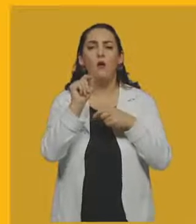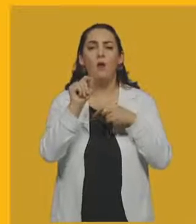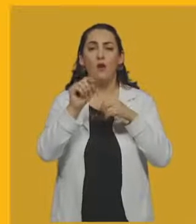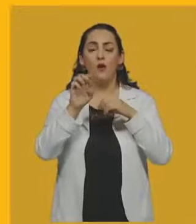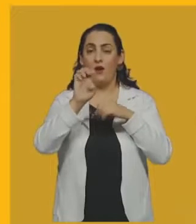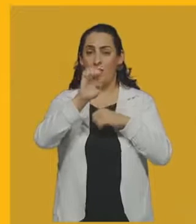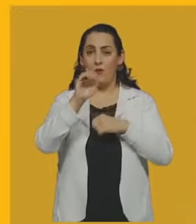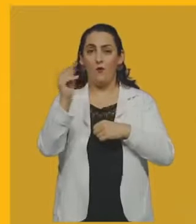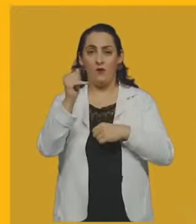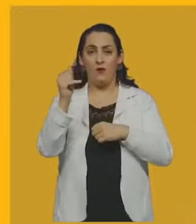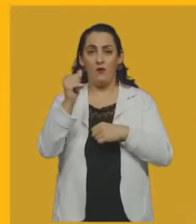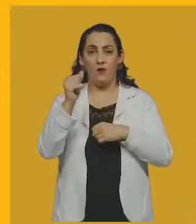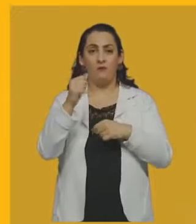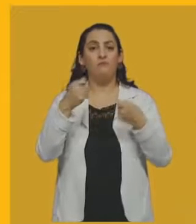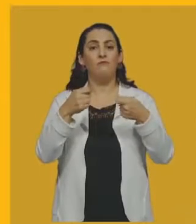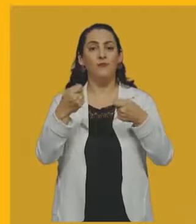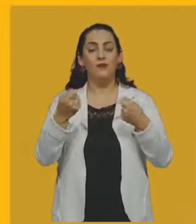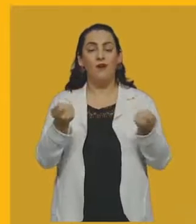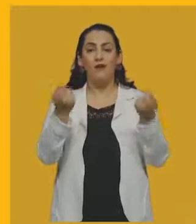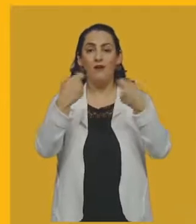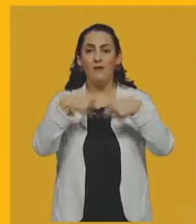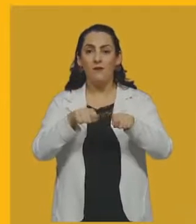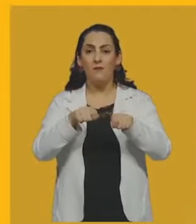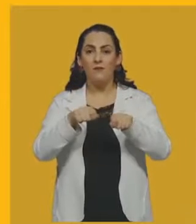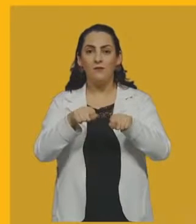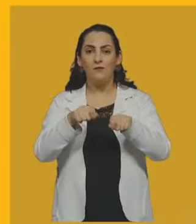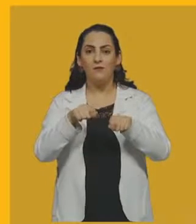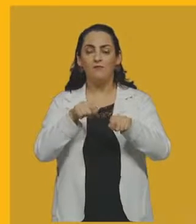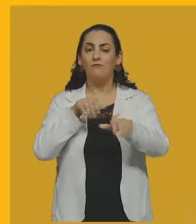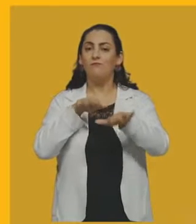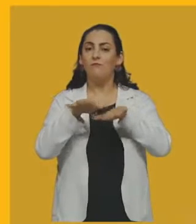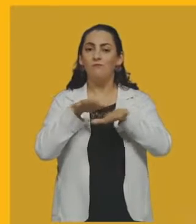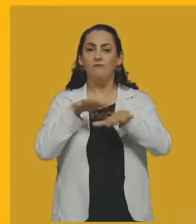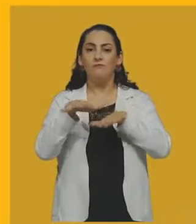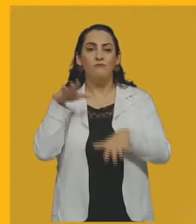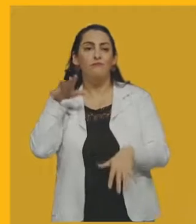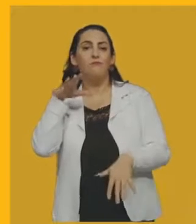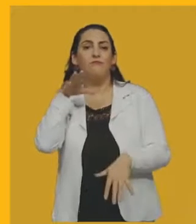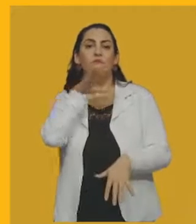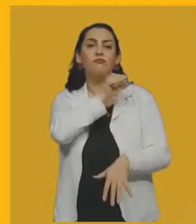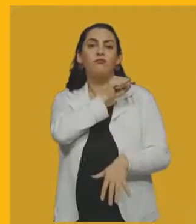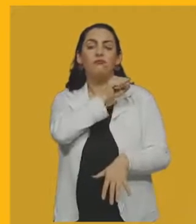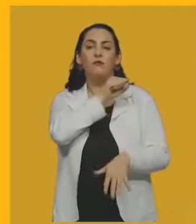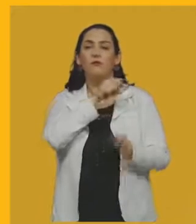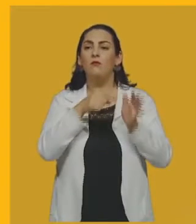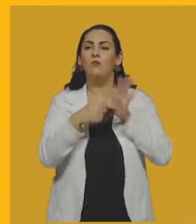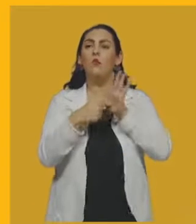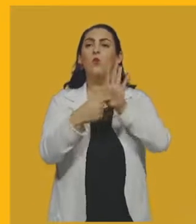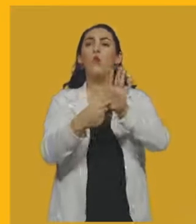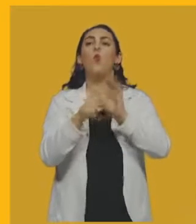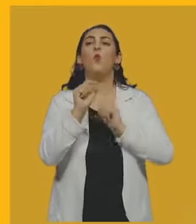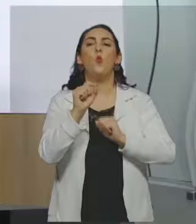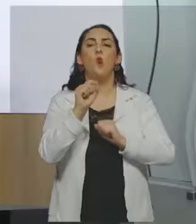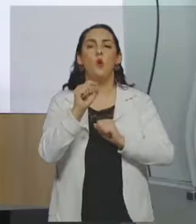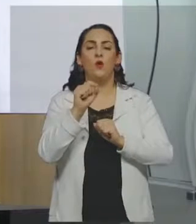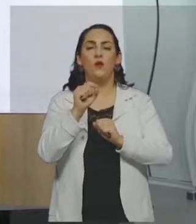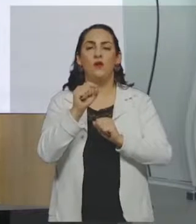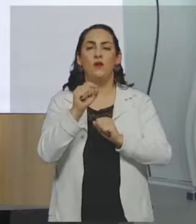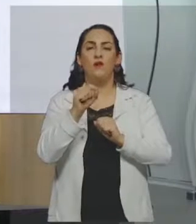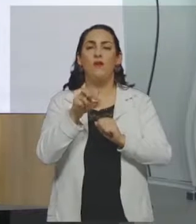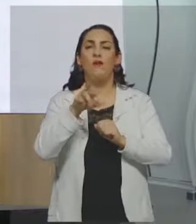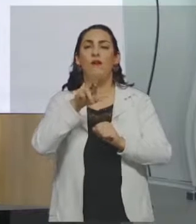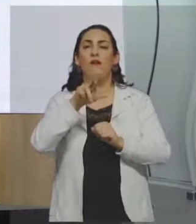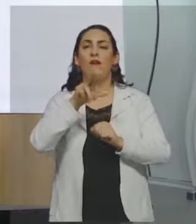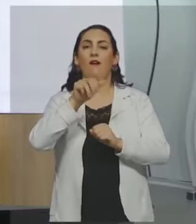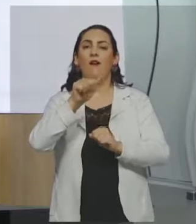a capacidade de se deslocarem de forma acelerada, emitindo radiação eletromagnética em determinadas frequências. Então,